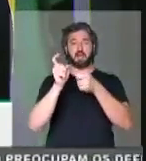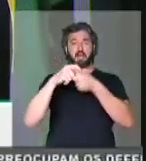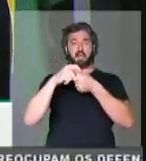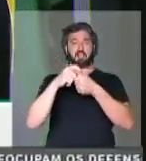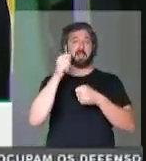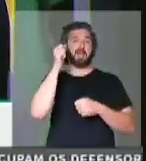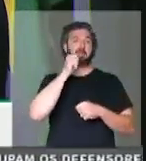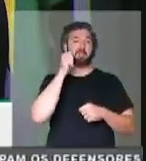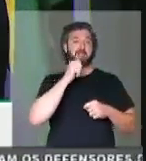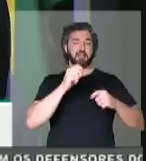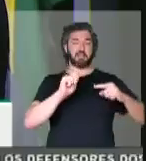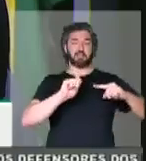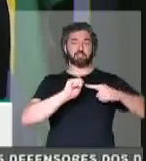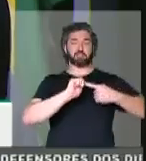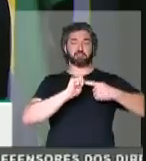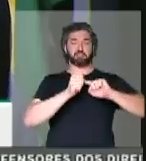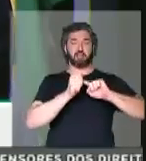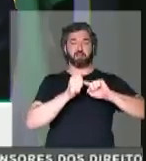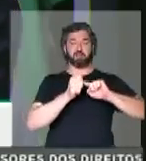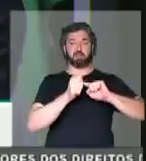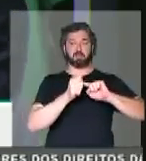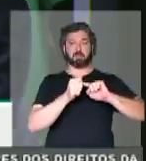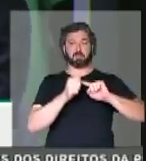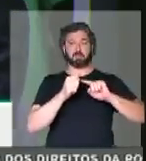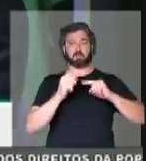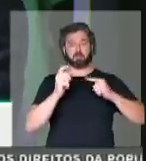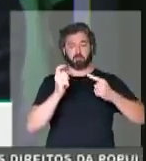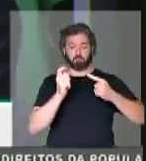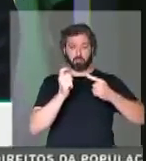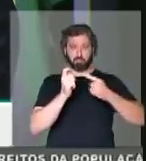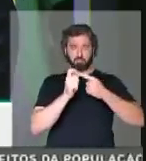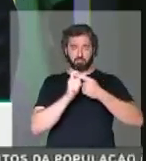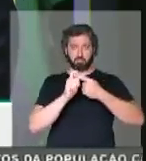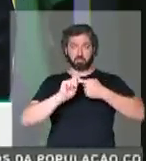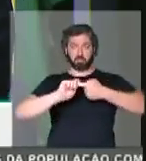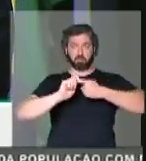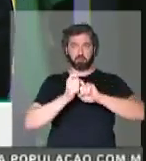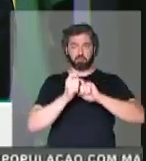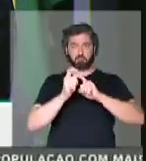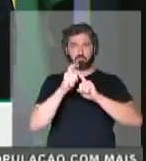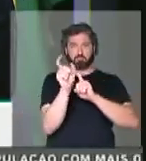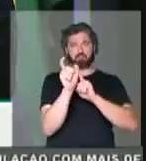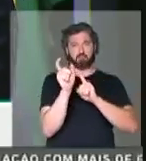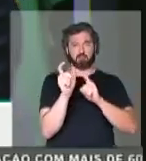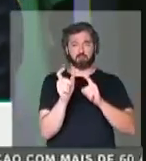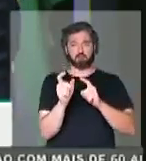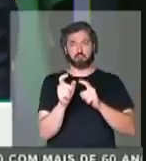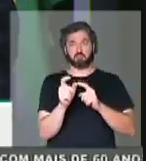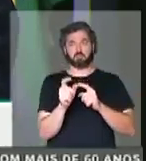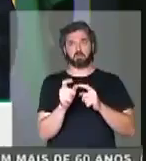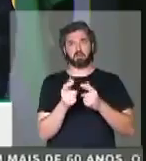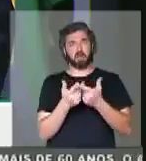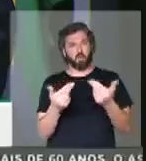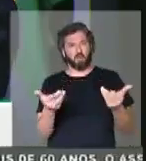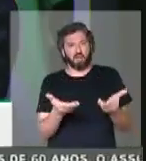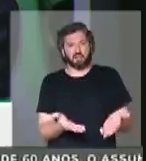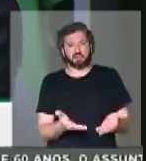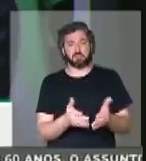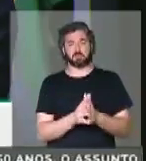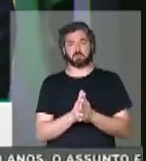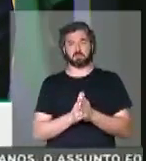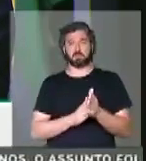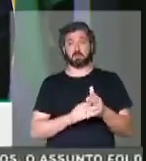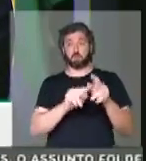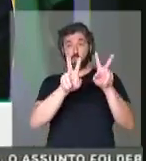ela é a chavinha, que ela é o cadeadinho e ele é a chavinha do cadeado. E por aí vai indo. E este